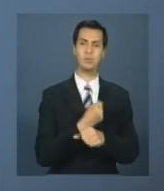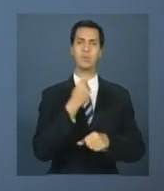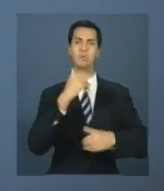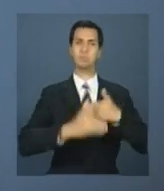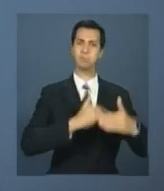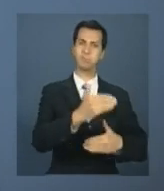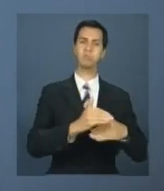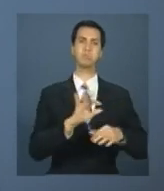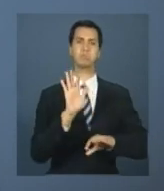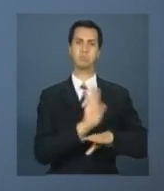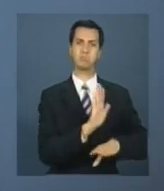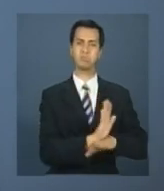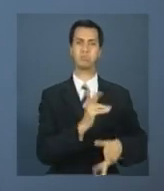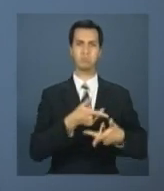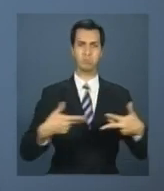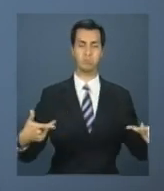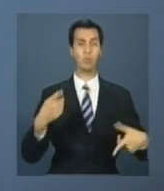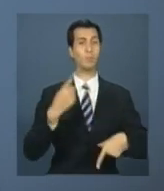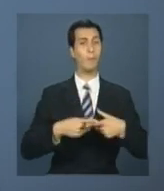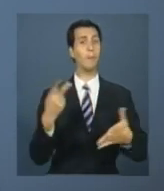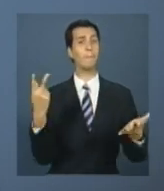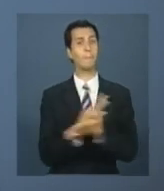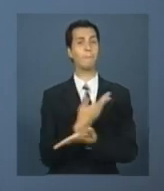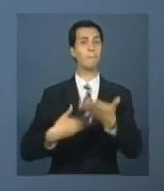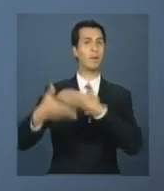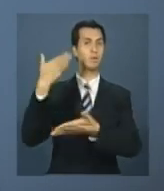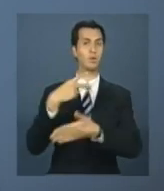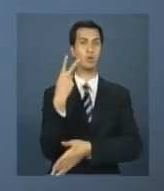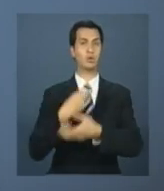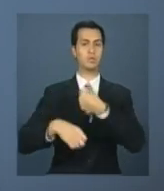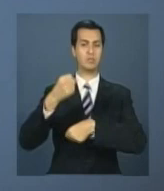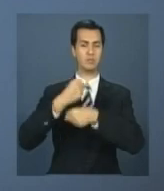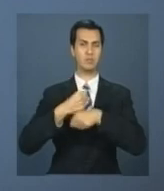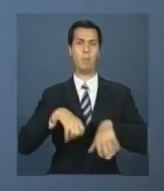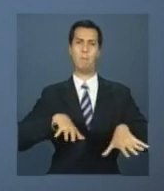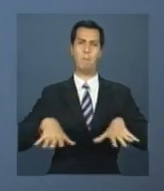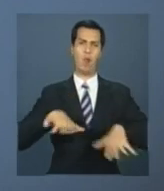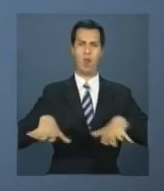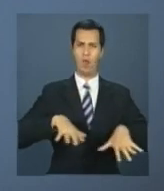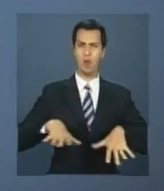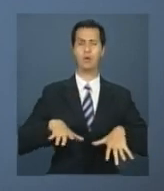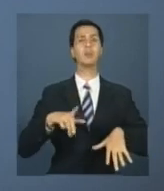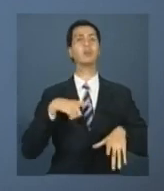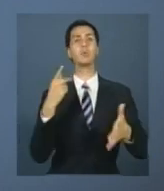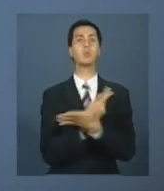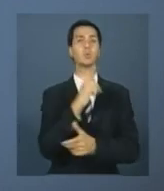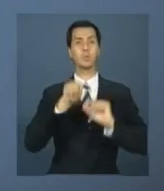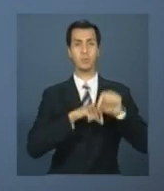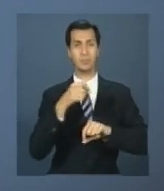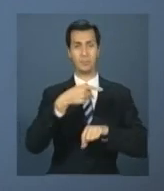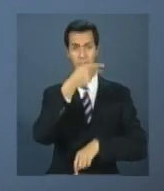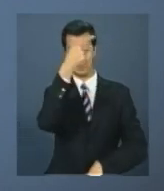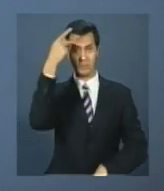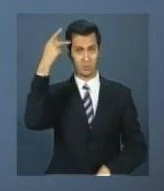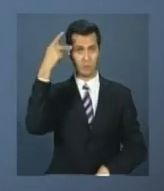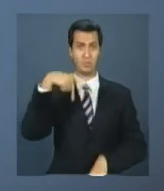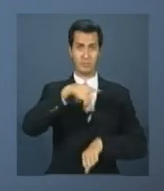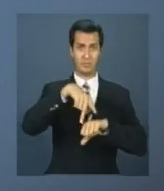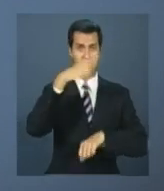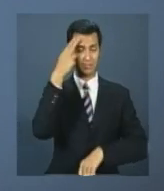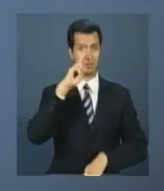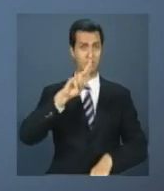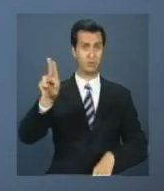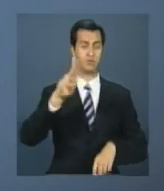terremoto que assolou o país e, em consequência disso, uma onda de migração de haitianos para o Brasil, que no último dia 12 de